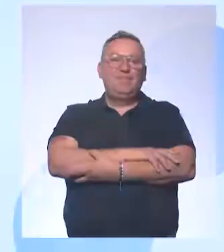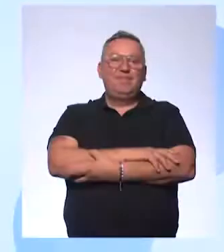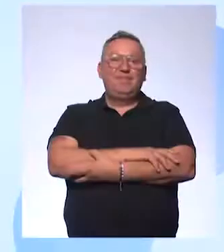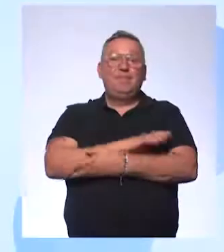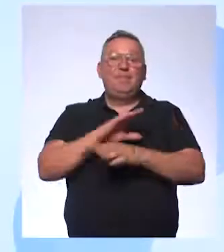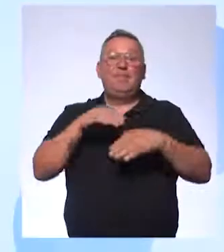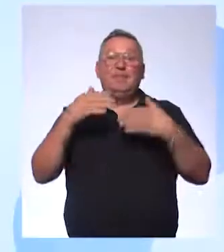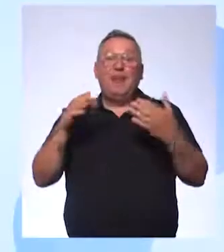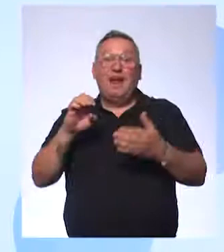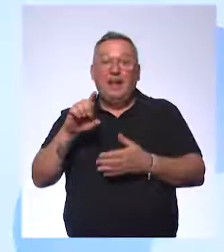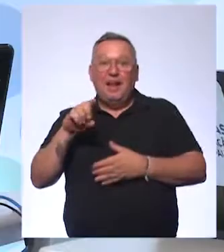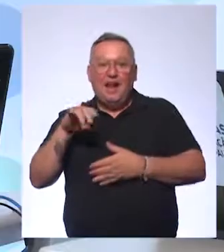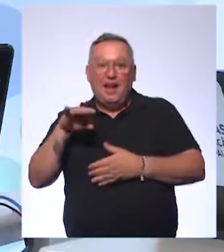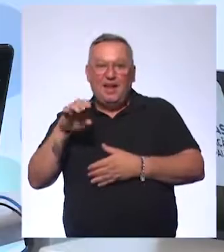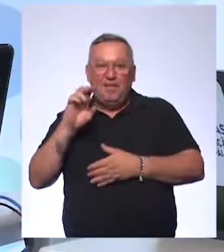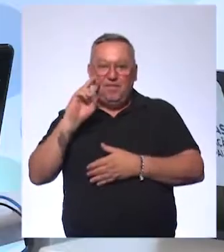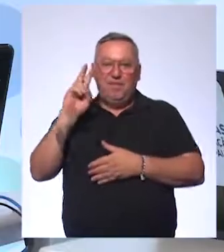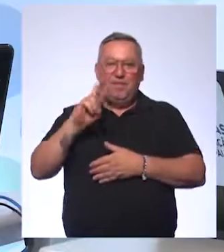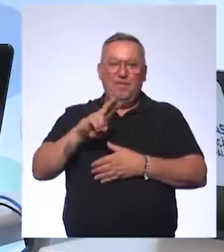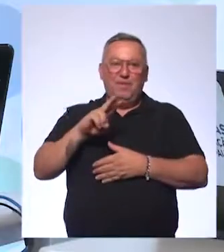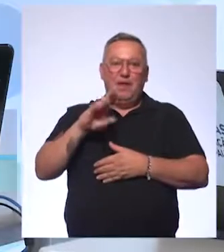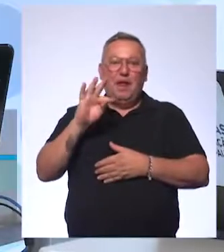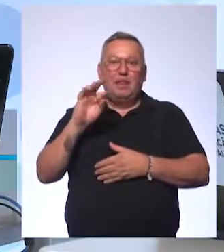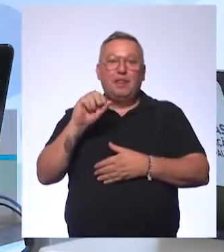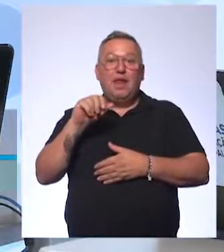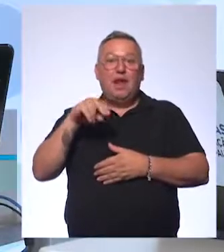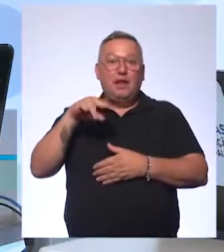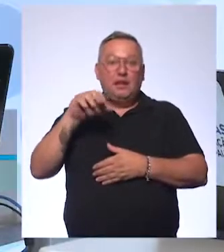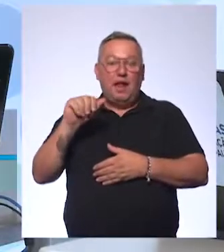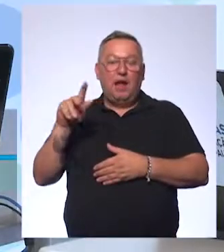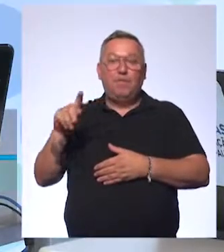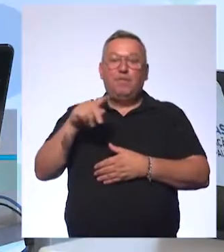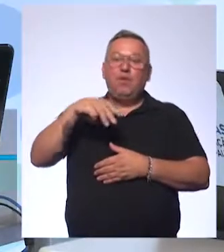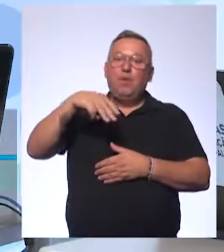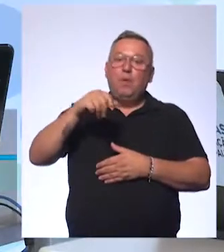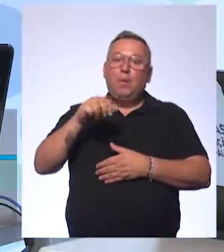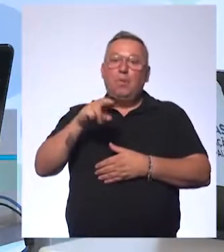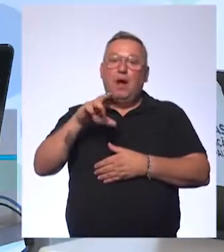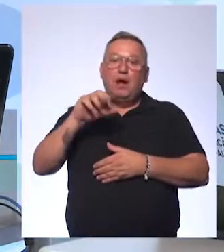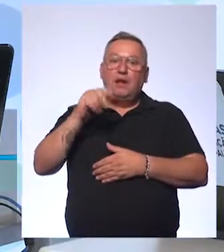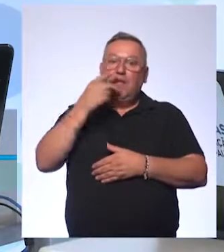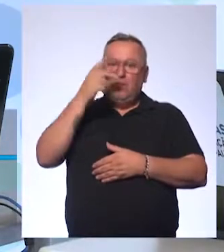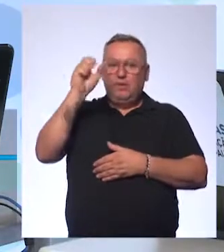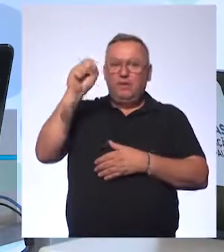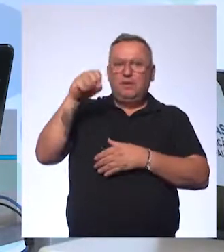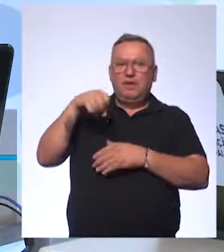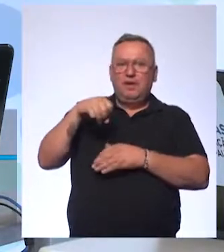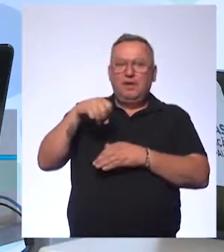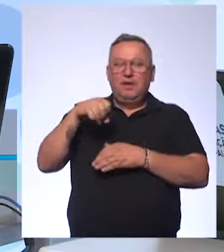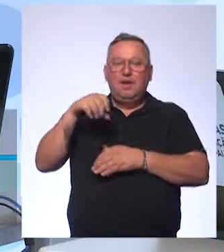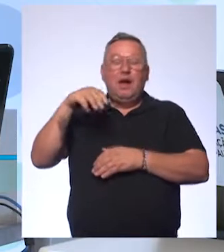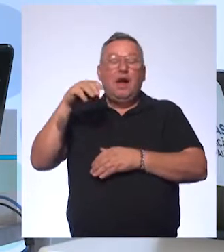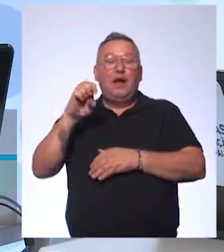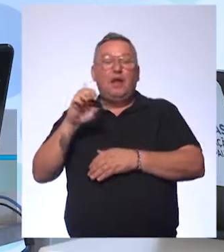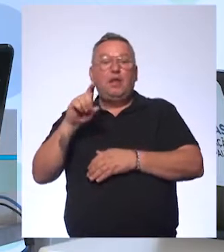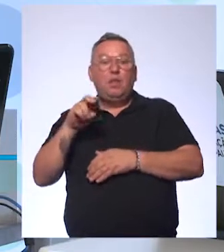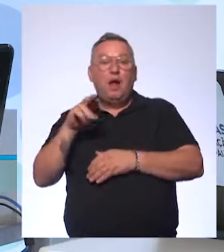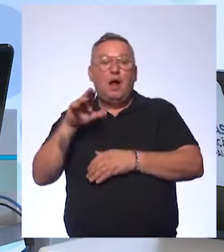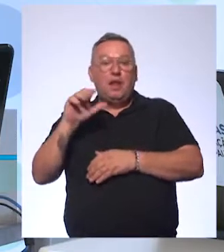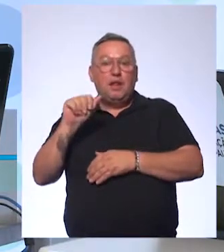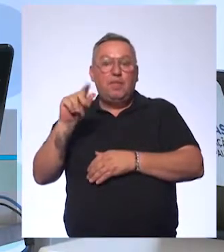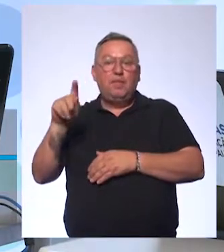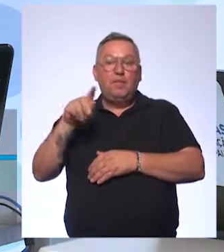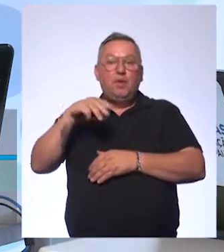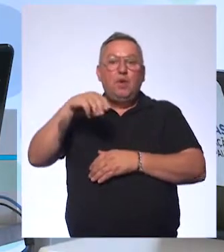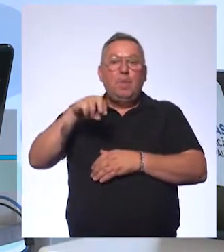E aí, Elaine? Vamos lá. A Tainá, da professora Maria, disse que sim. Maria Eduarda, da professora